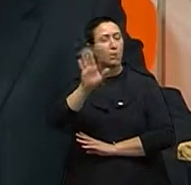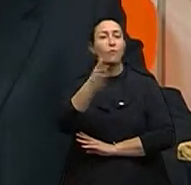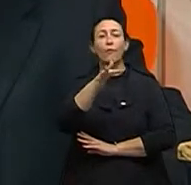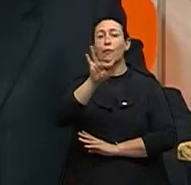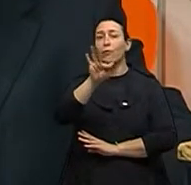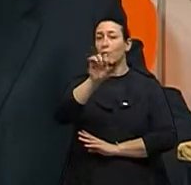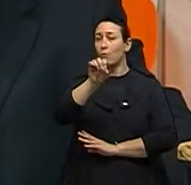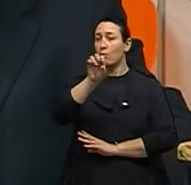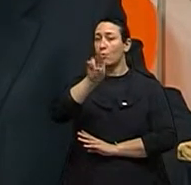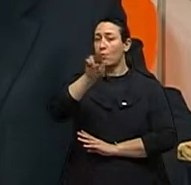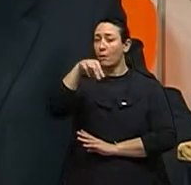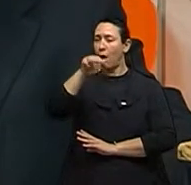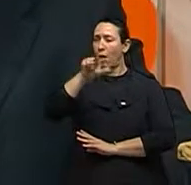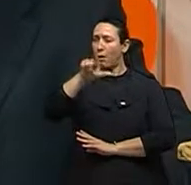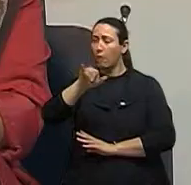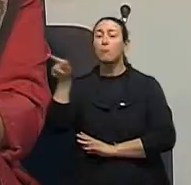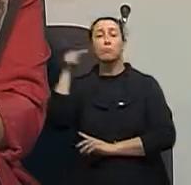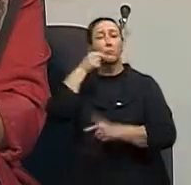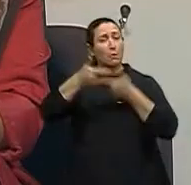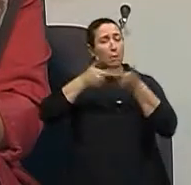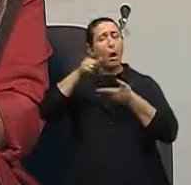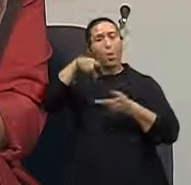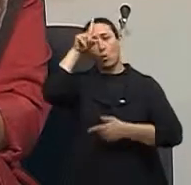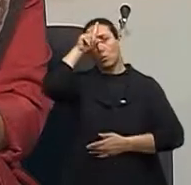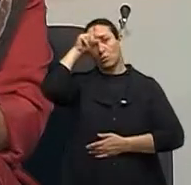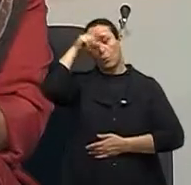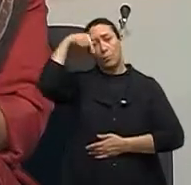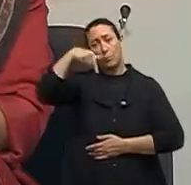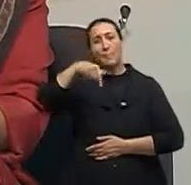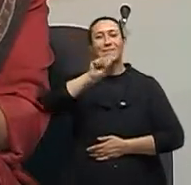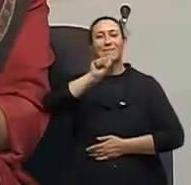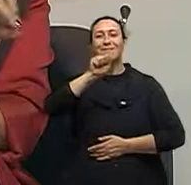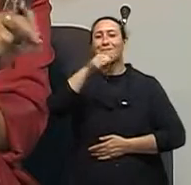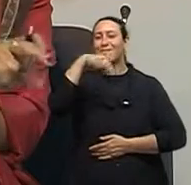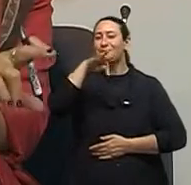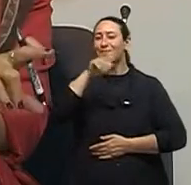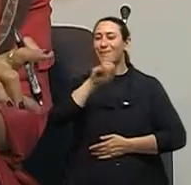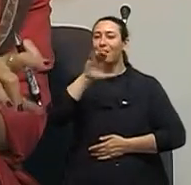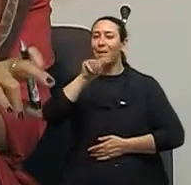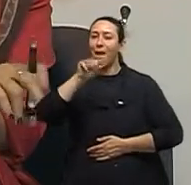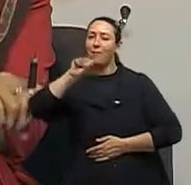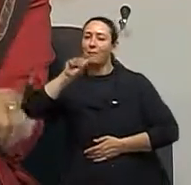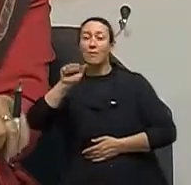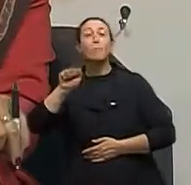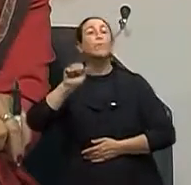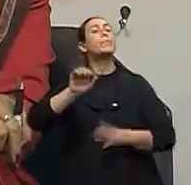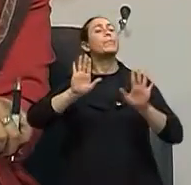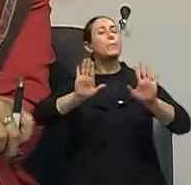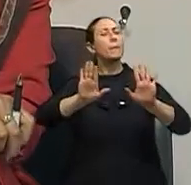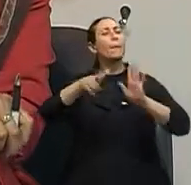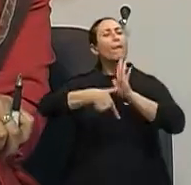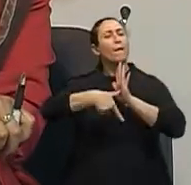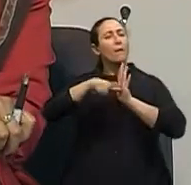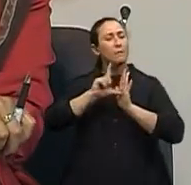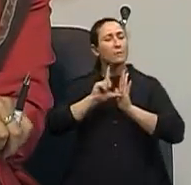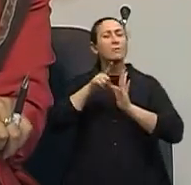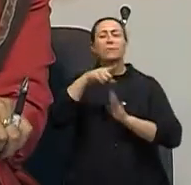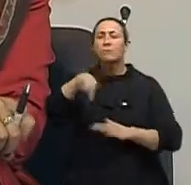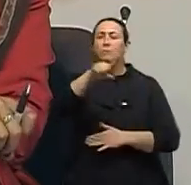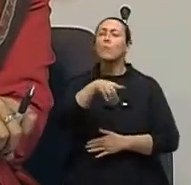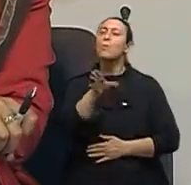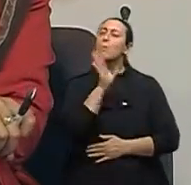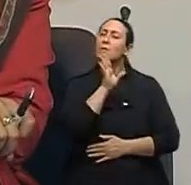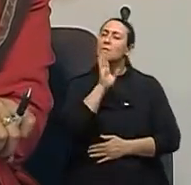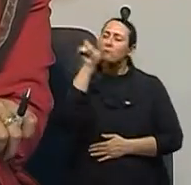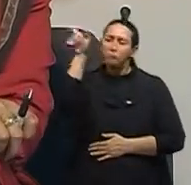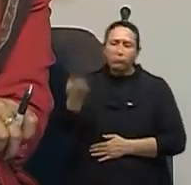Santa Casa de Misericórdia de Porto Alegre mas antes eu vou conhecer com vocês a história de uma